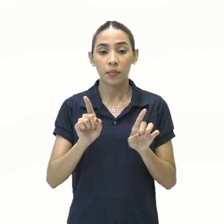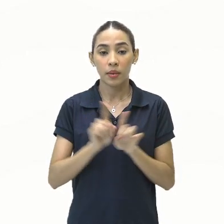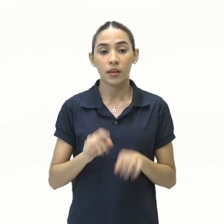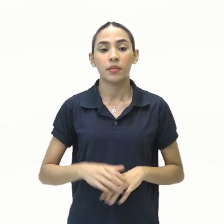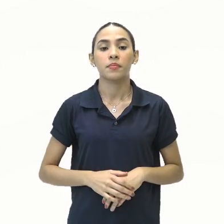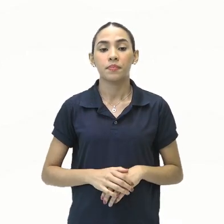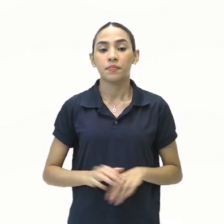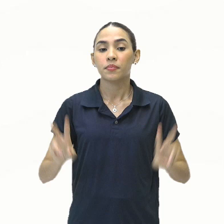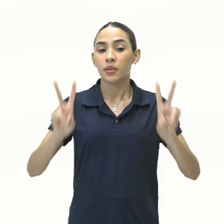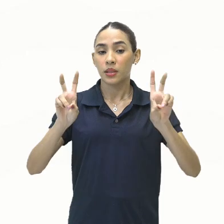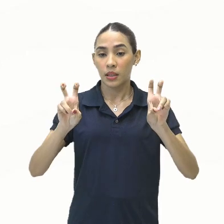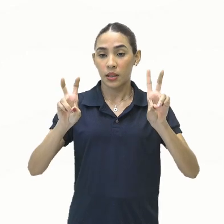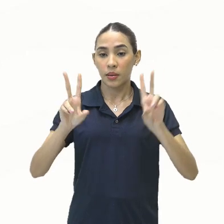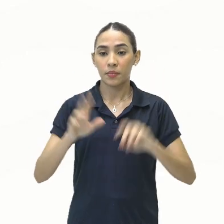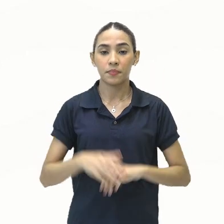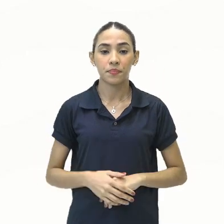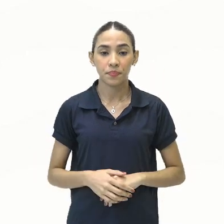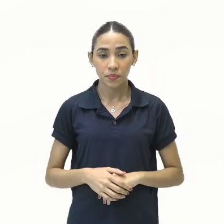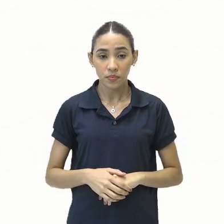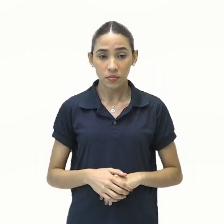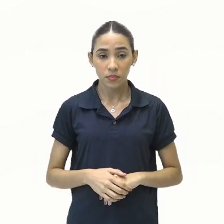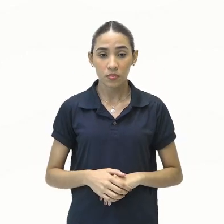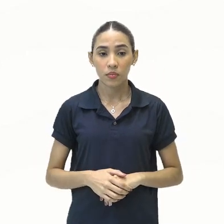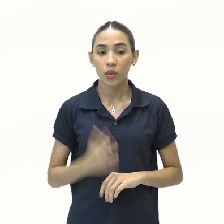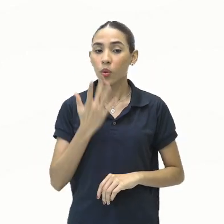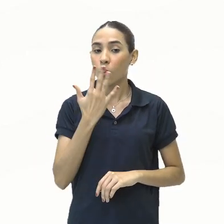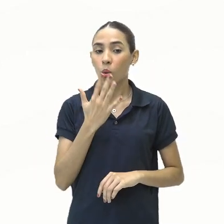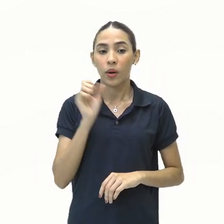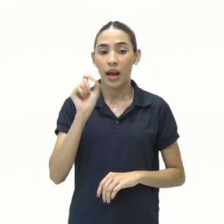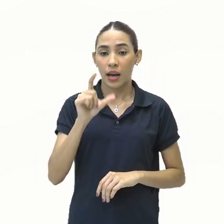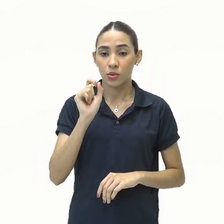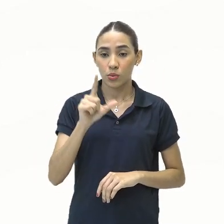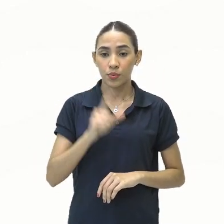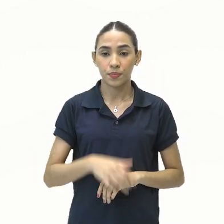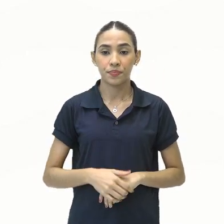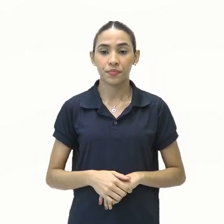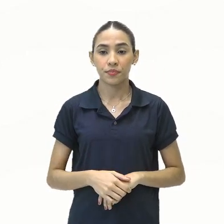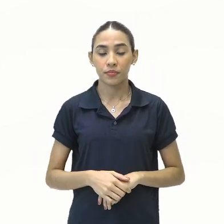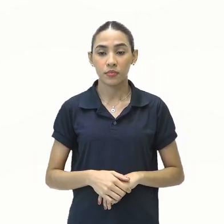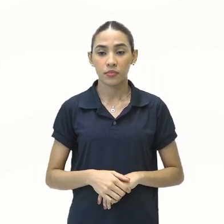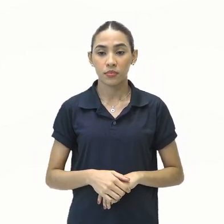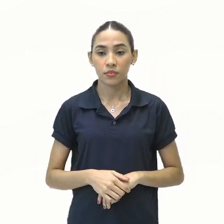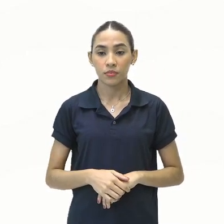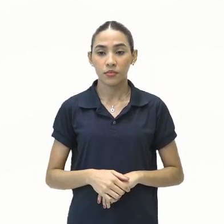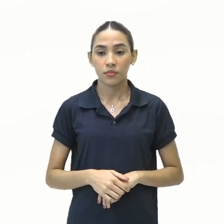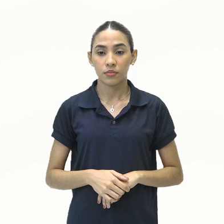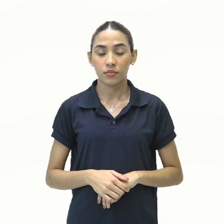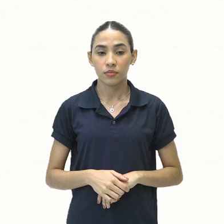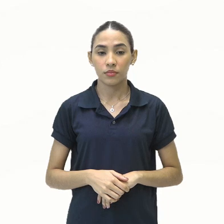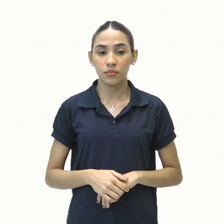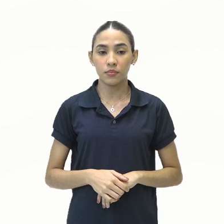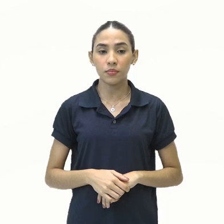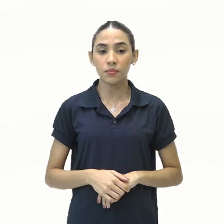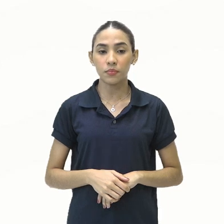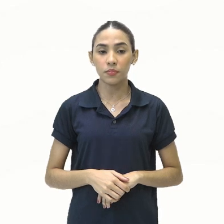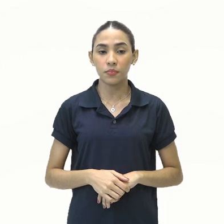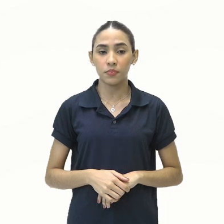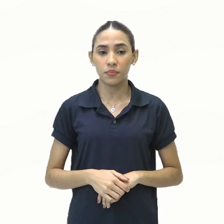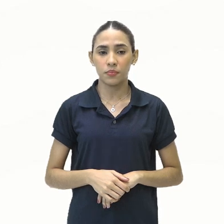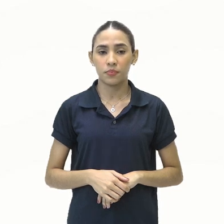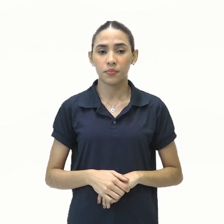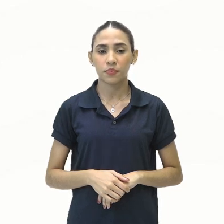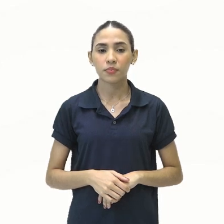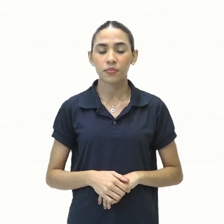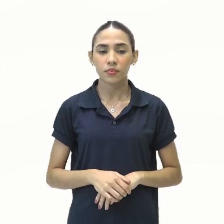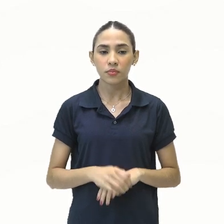de tema, vou marcar aqui em azul, desculpa, em azul. Nós